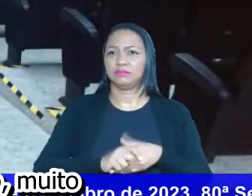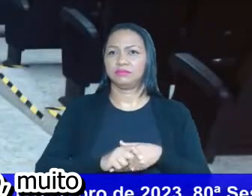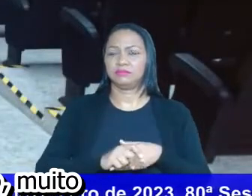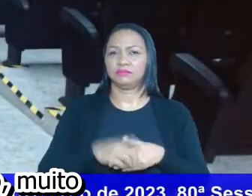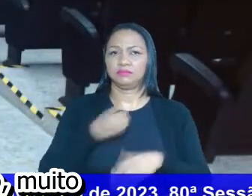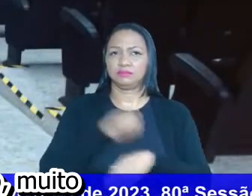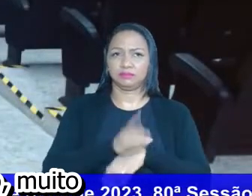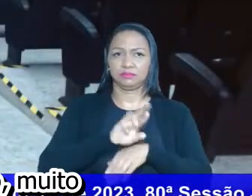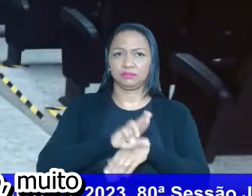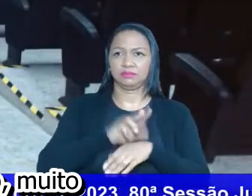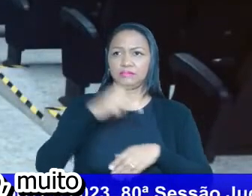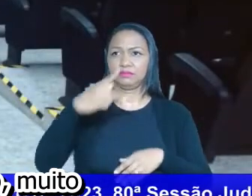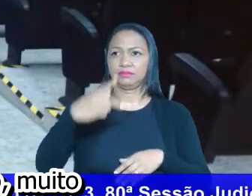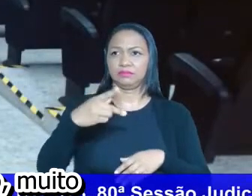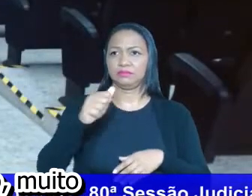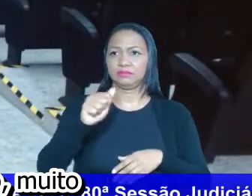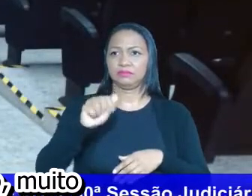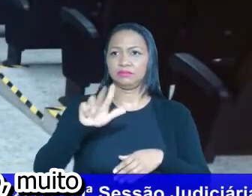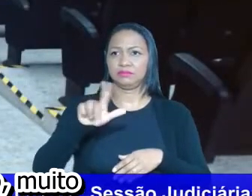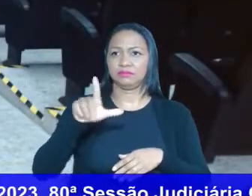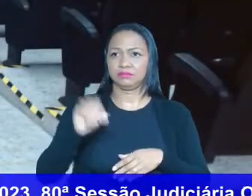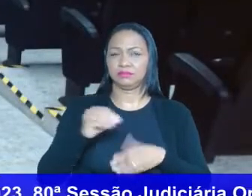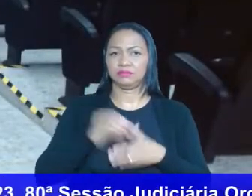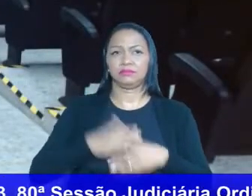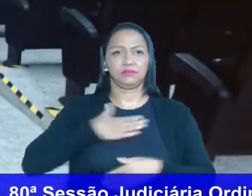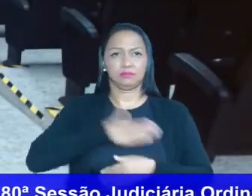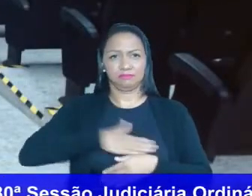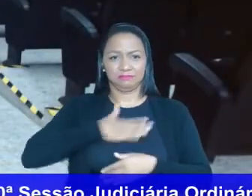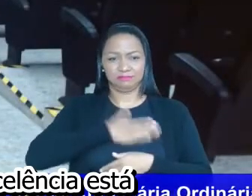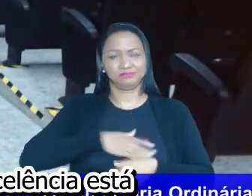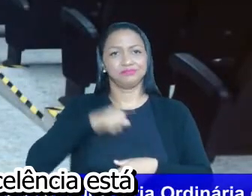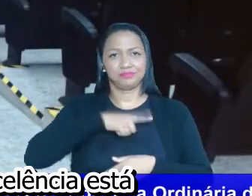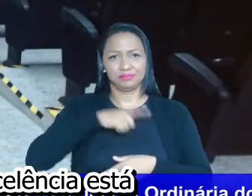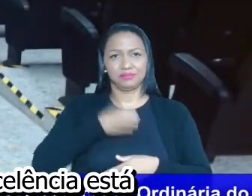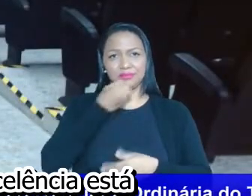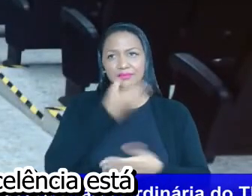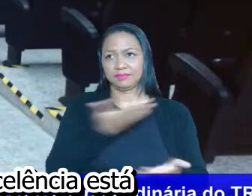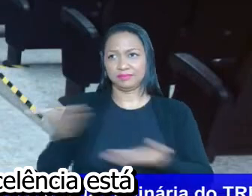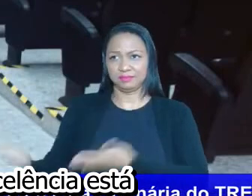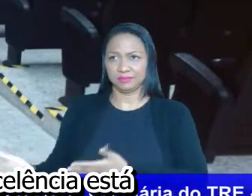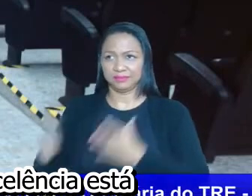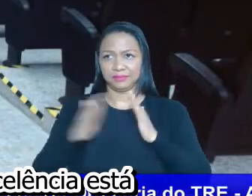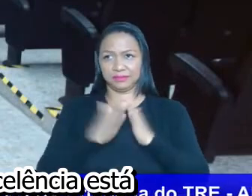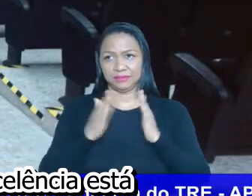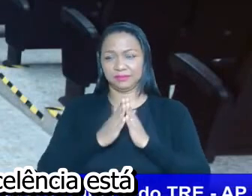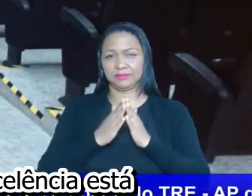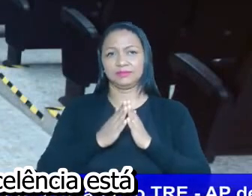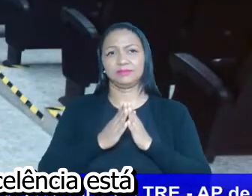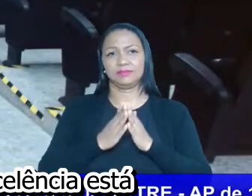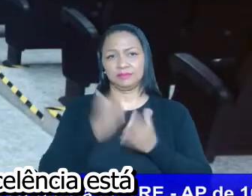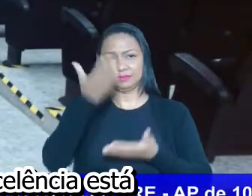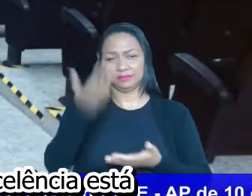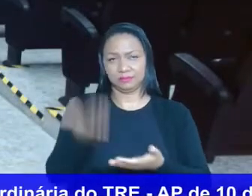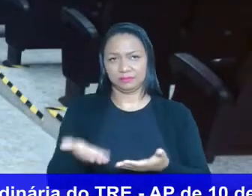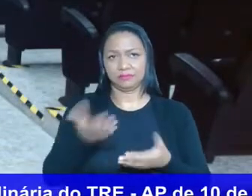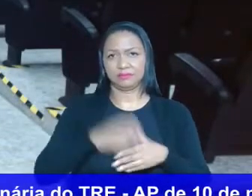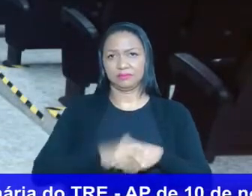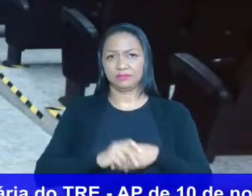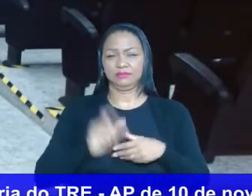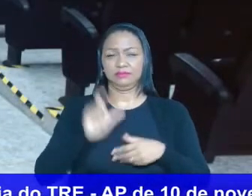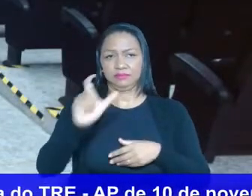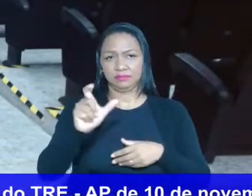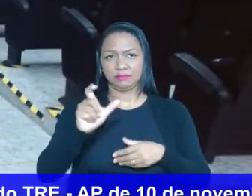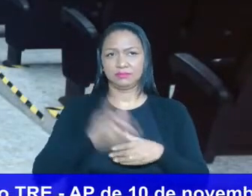inicialmente, o doutor Paulo Melém. Doutor Paulo, muito prazer em tê-lo. Seja bem-vindo, a casa é sua, a tribuna, com Vossa Excelência. Está com a